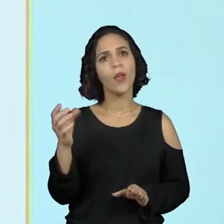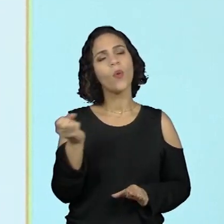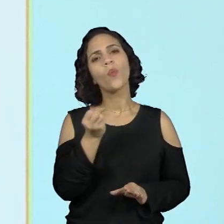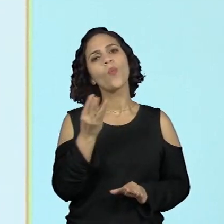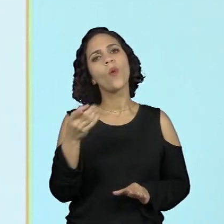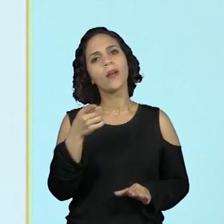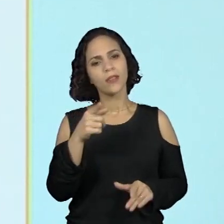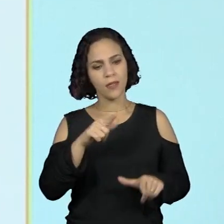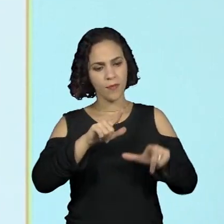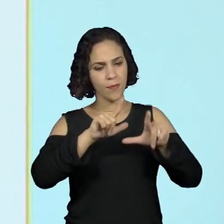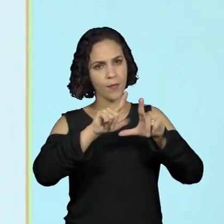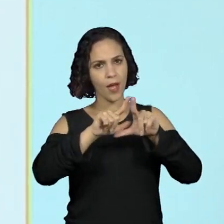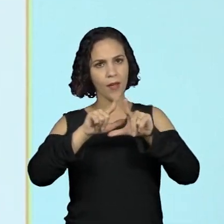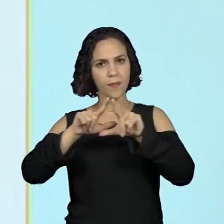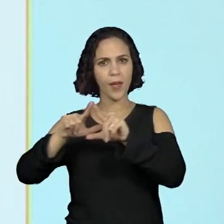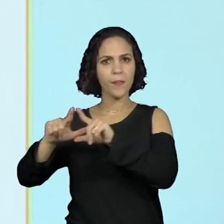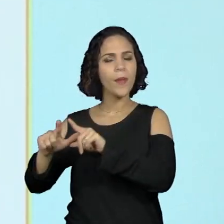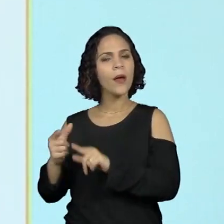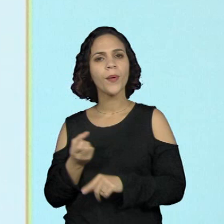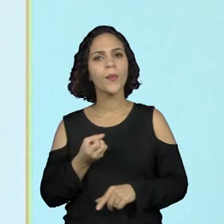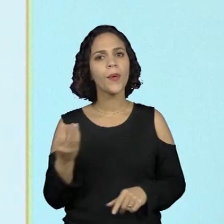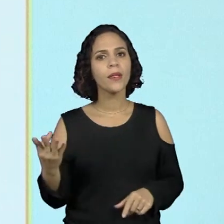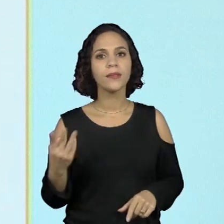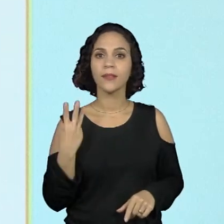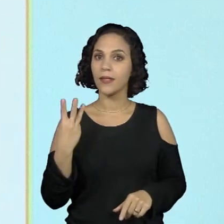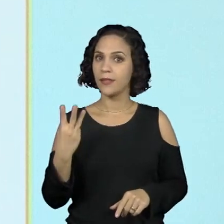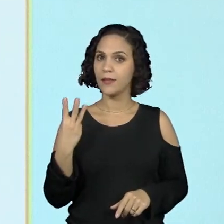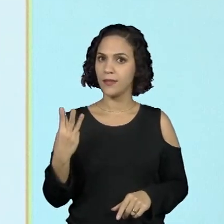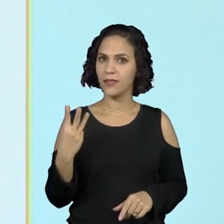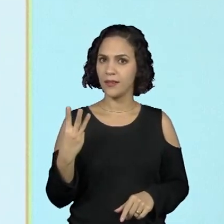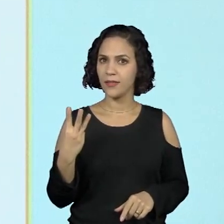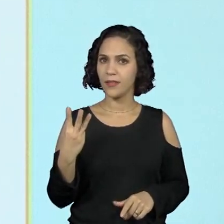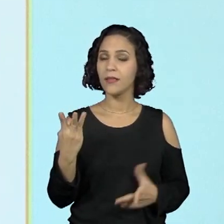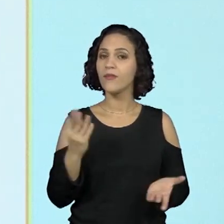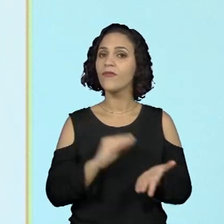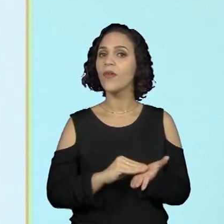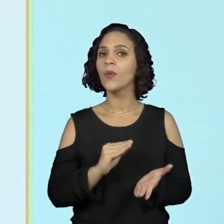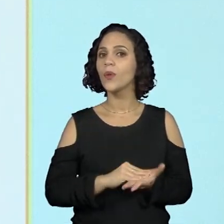Qual o problema com esse desenho, então? Falta apenas uma?